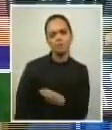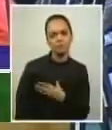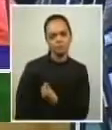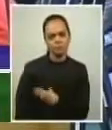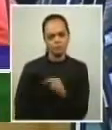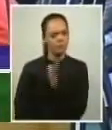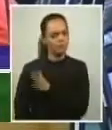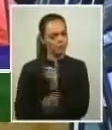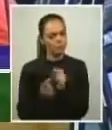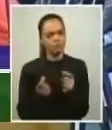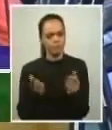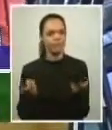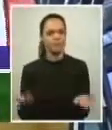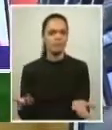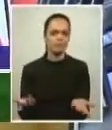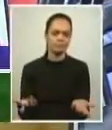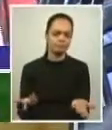grande burguesia inglesa